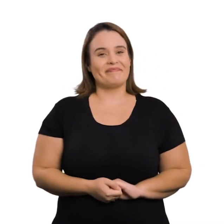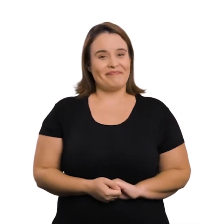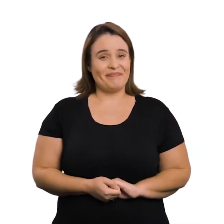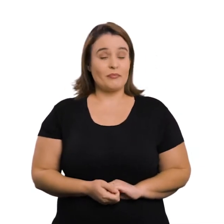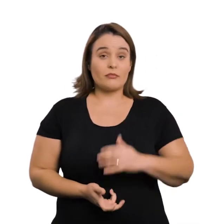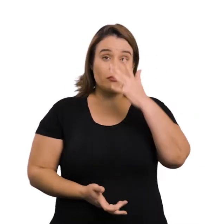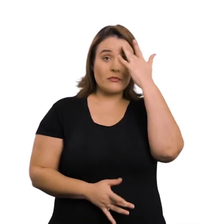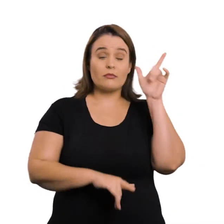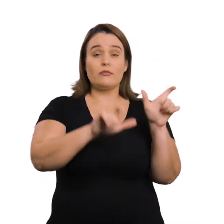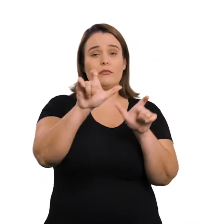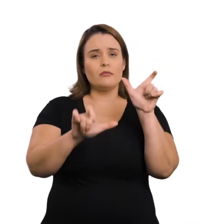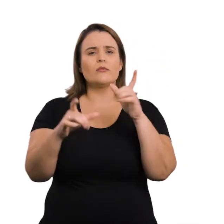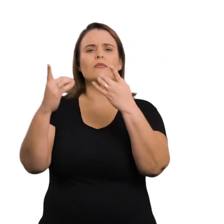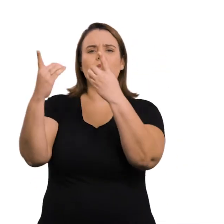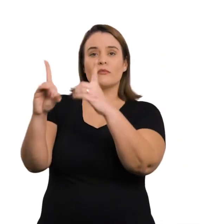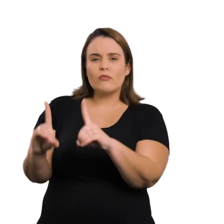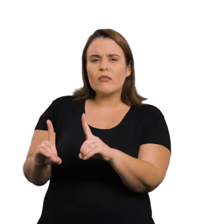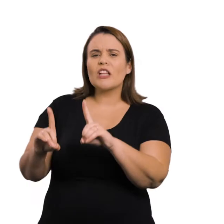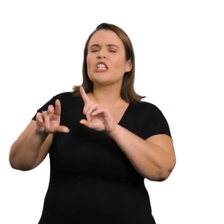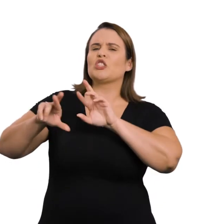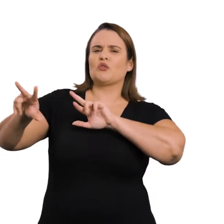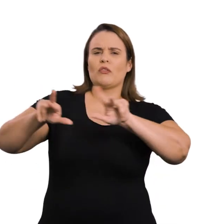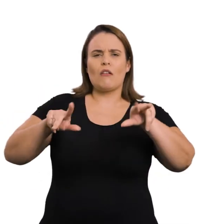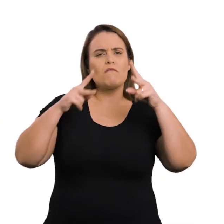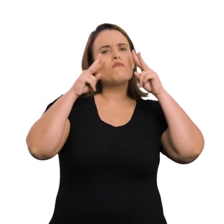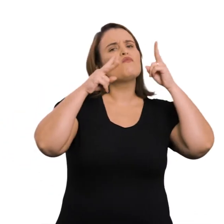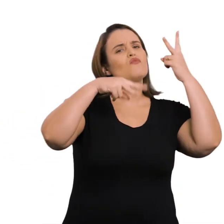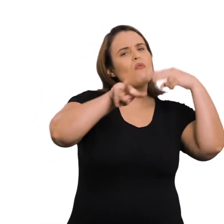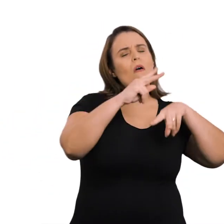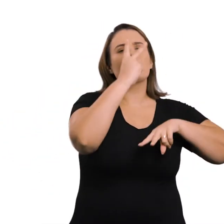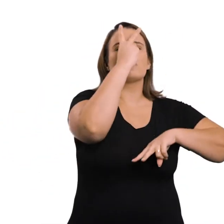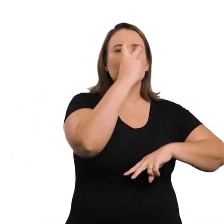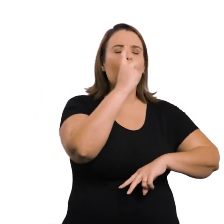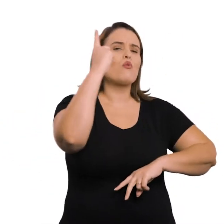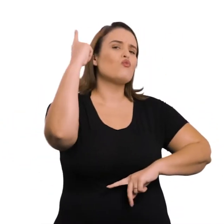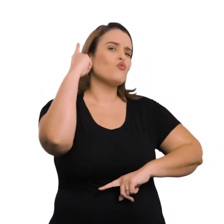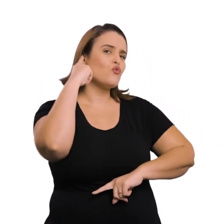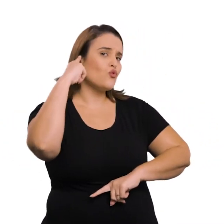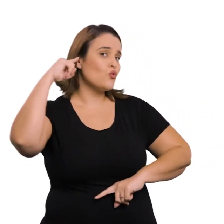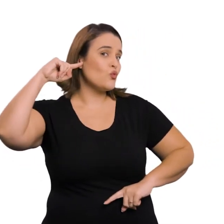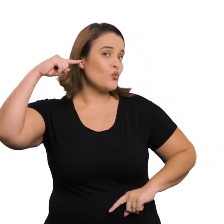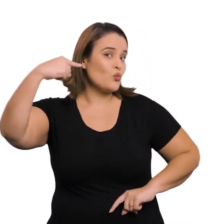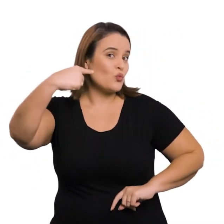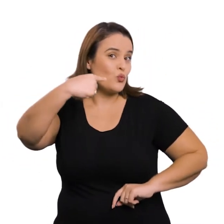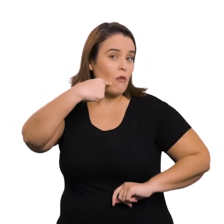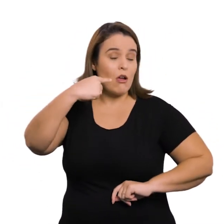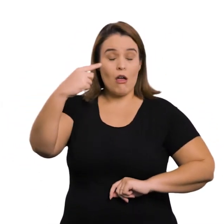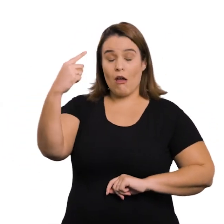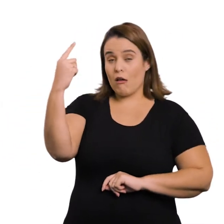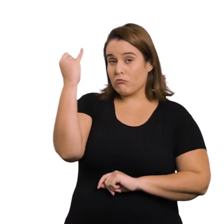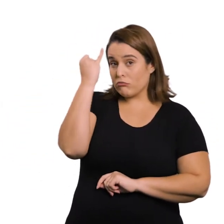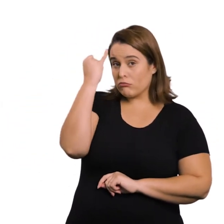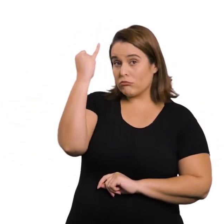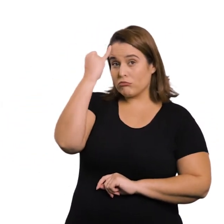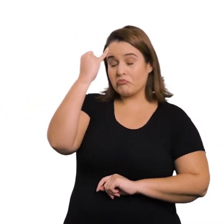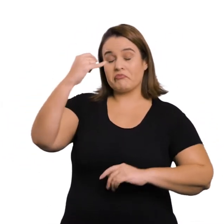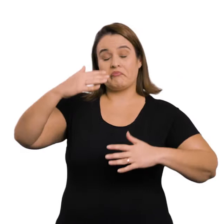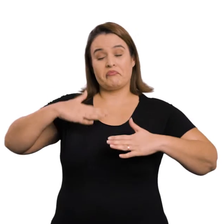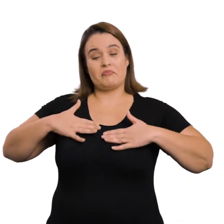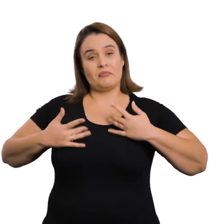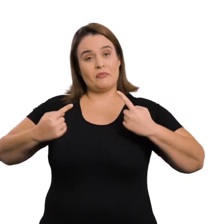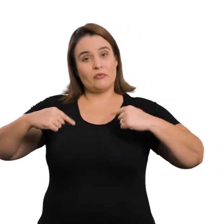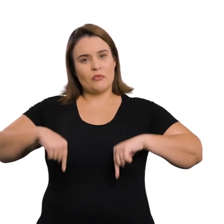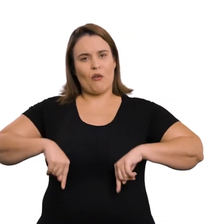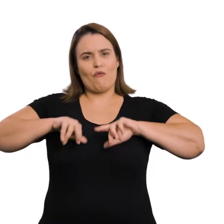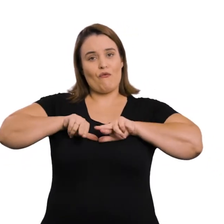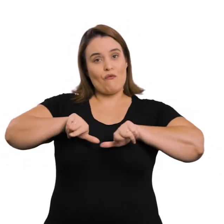Ainda que as pessoas possam ter diferentes tipos de deficiência visual, cegueira, auditiva, surdez,